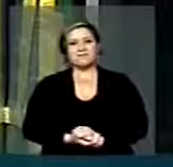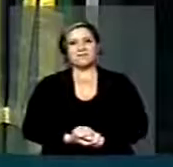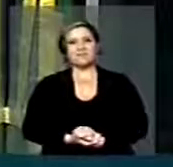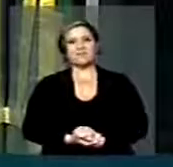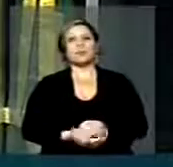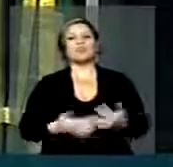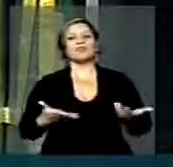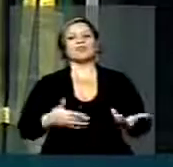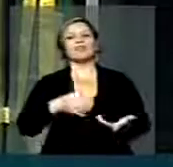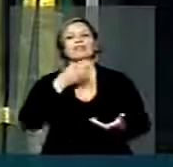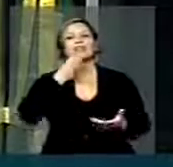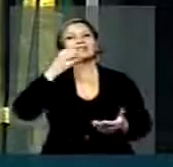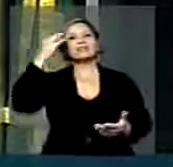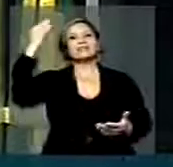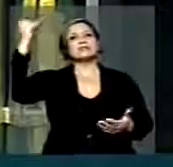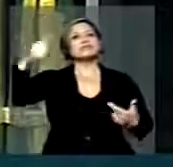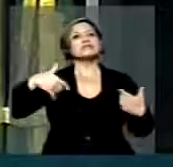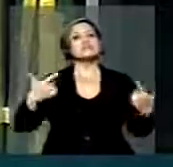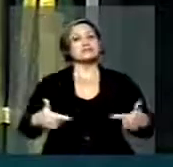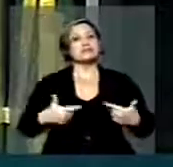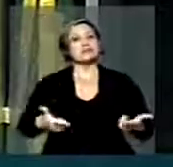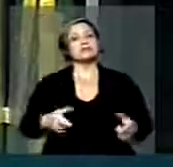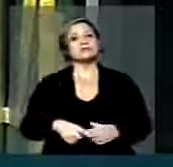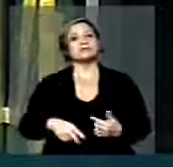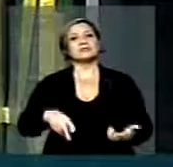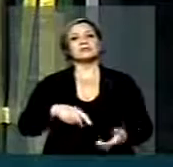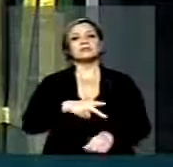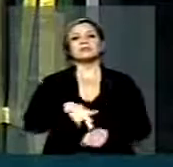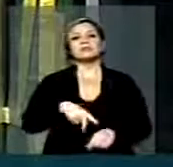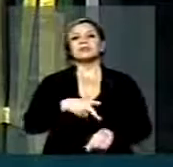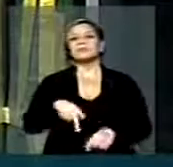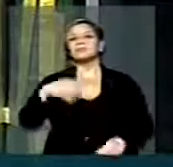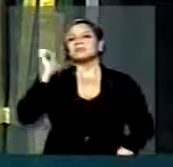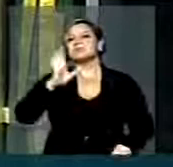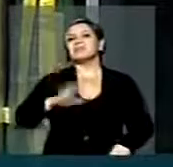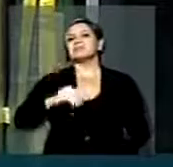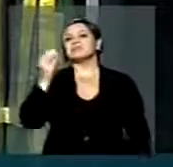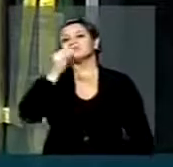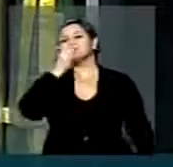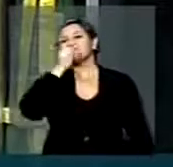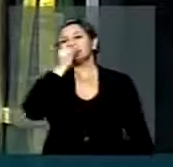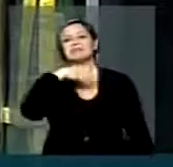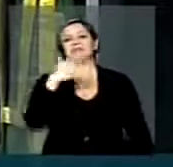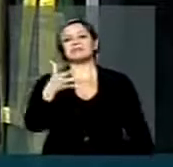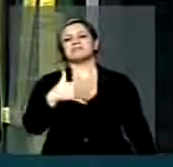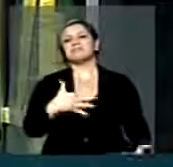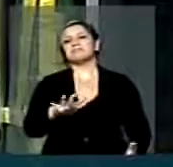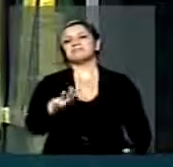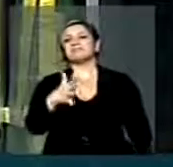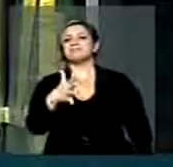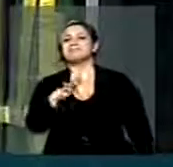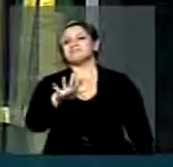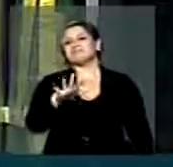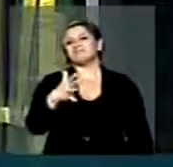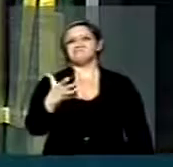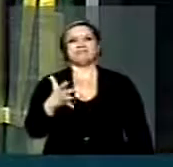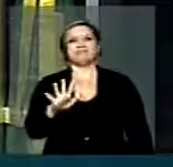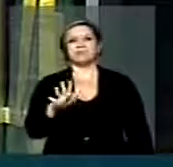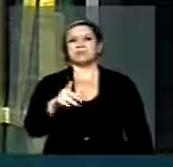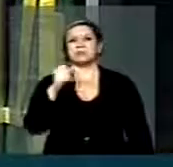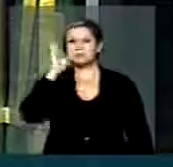Cadê os grandes homens do Brasil? Nós estamos produzindo um país chinfrim, um país mais ou menos. O Brasil não é só isso,